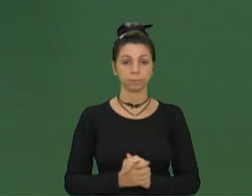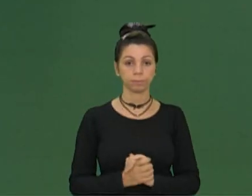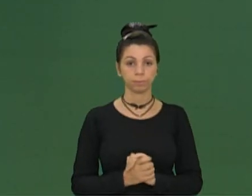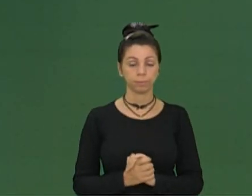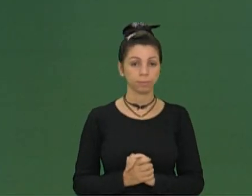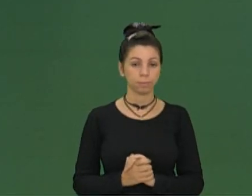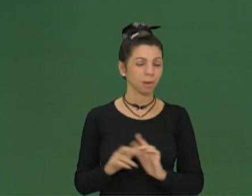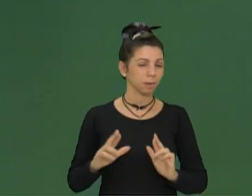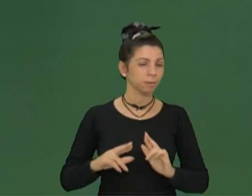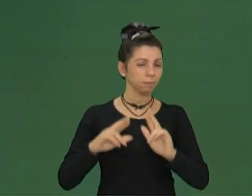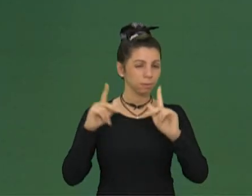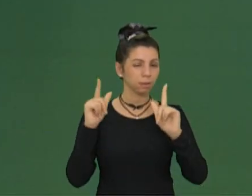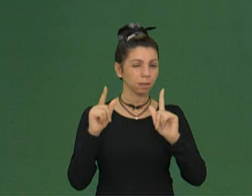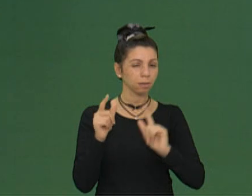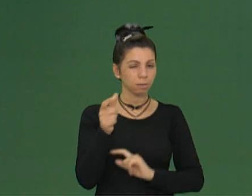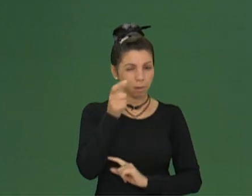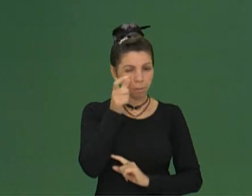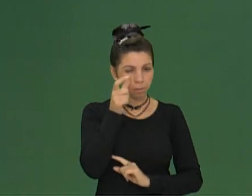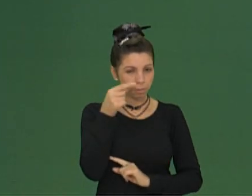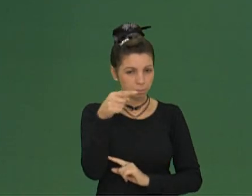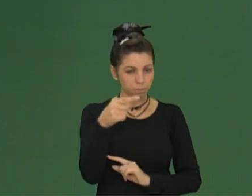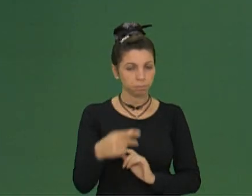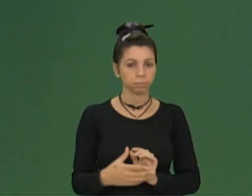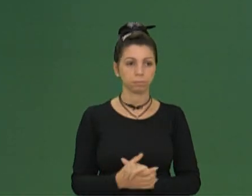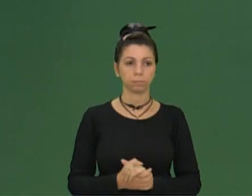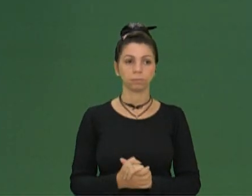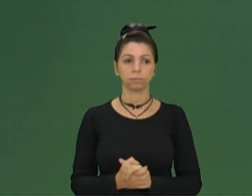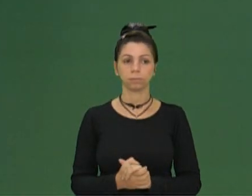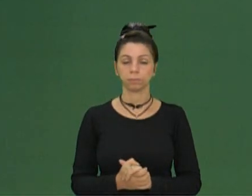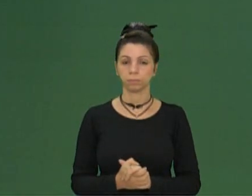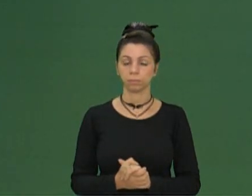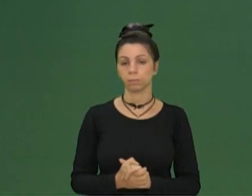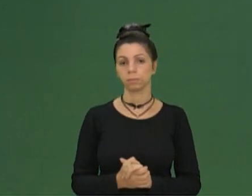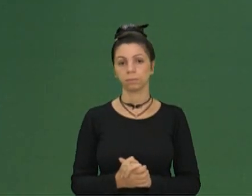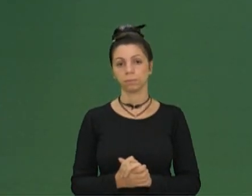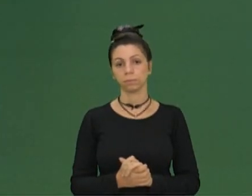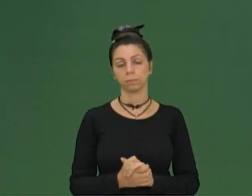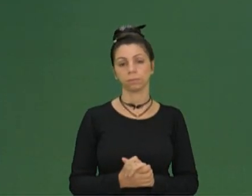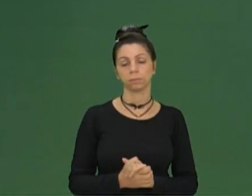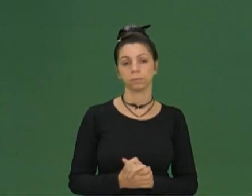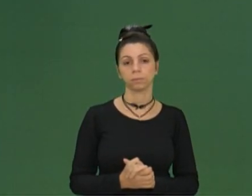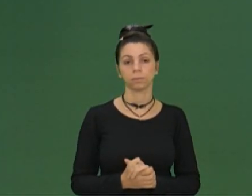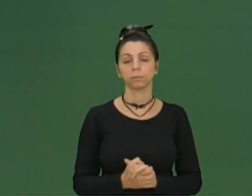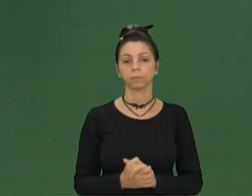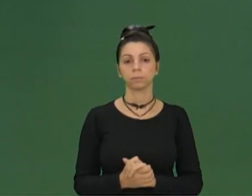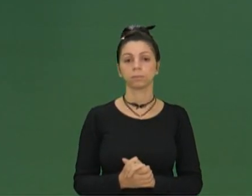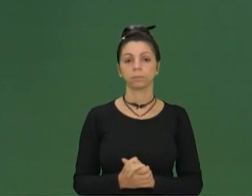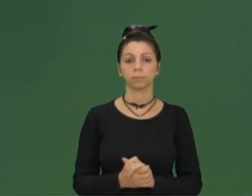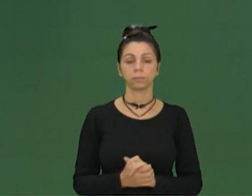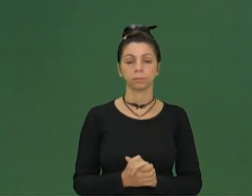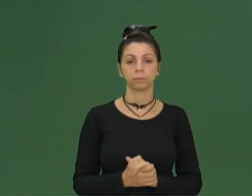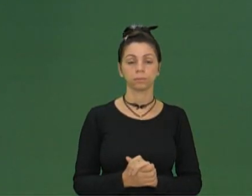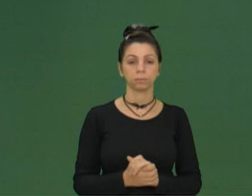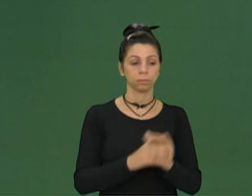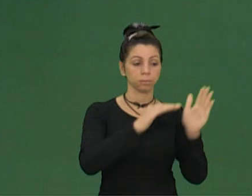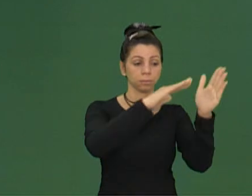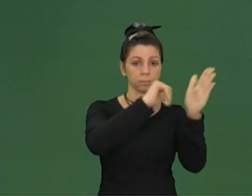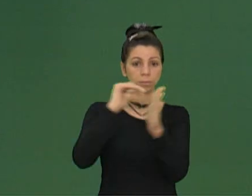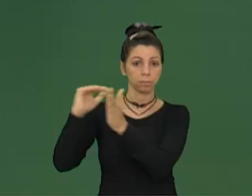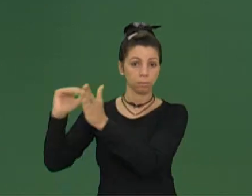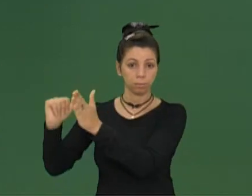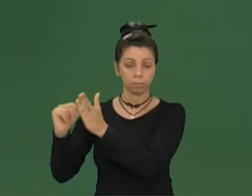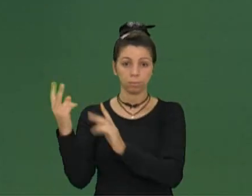né? Mas curioso para vocês. Como eu fiz aqui, também vou fazer com o 10. Vou diminuir. Então, operando essas